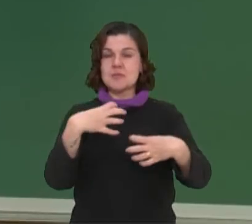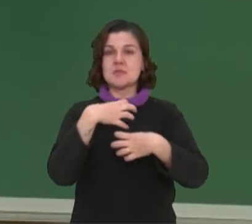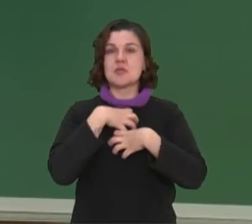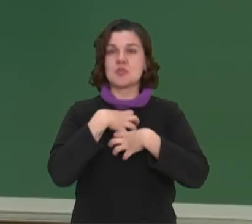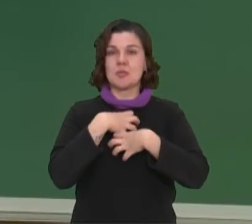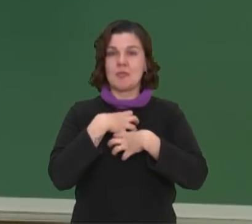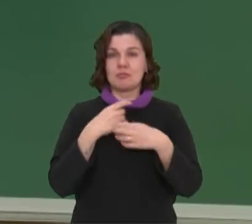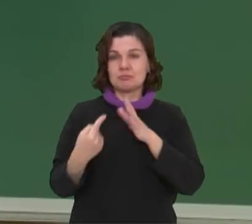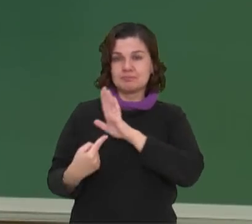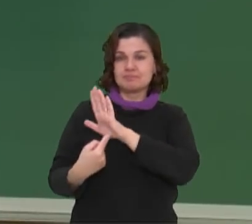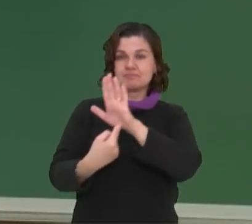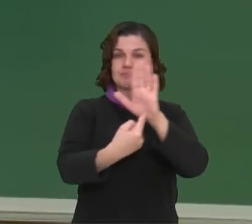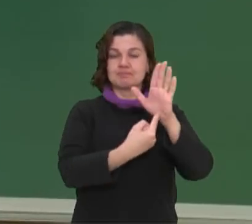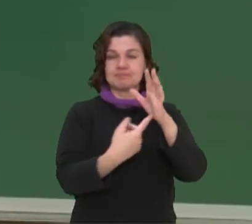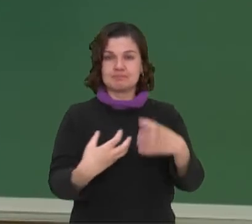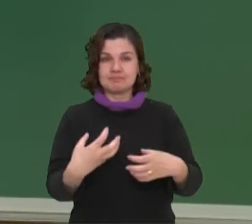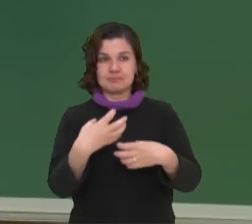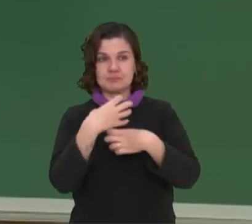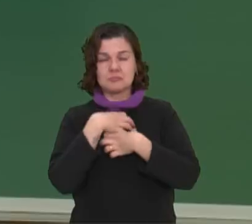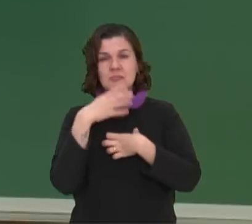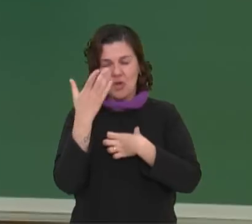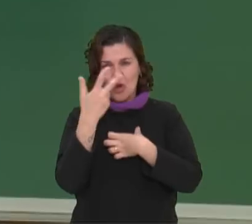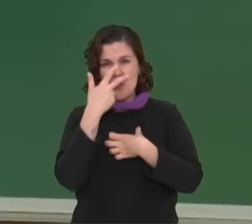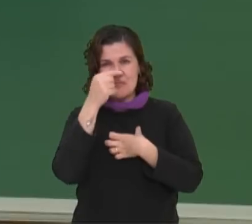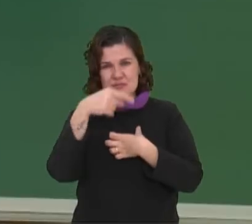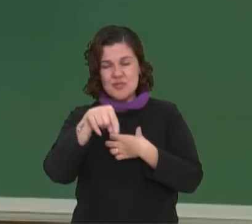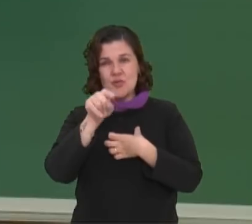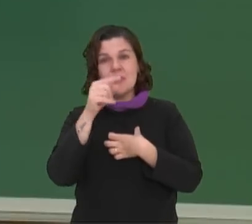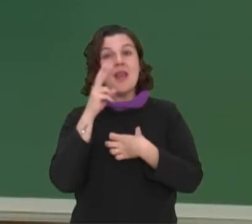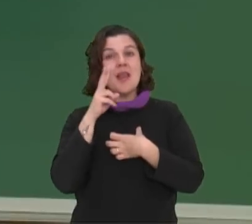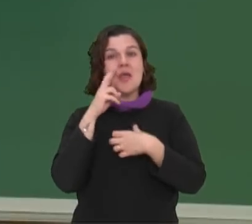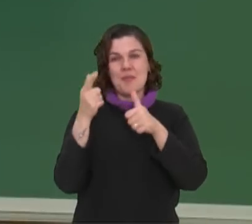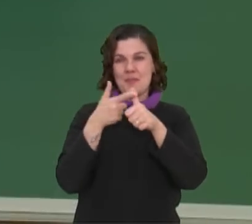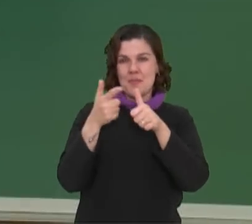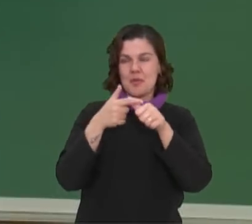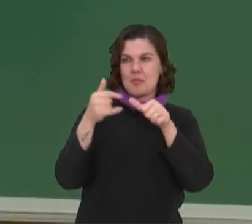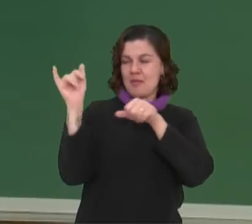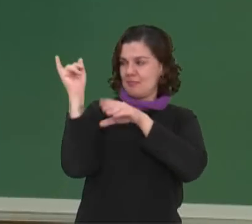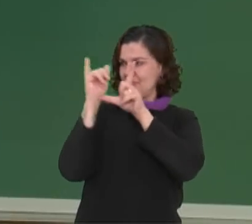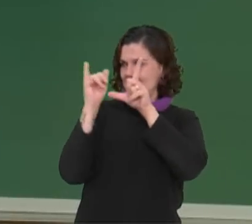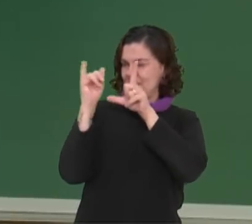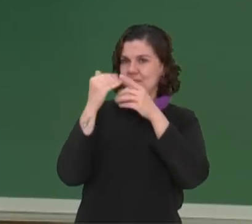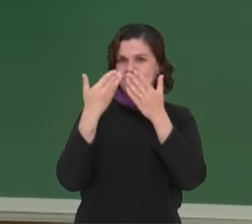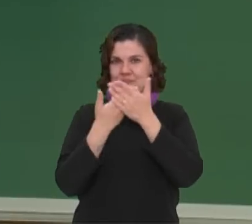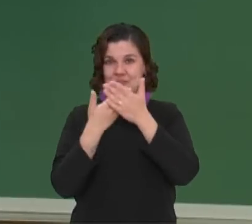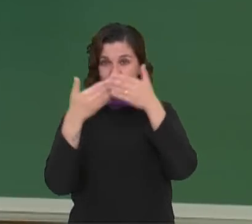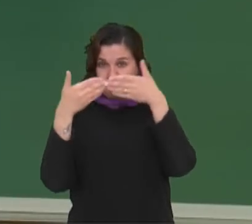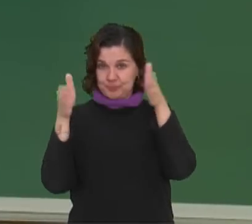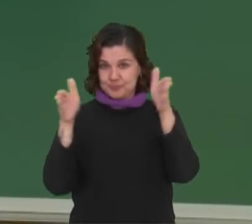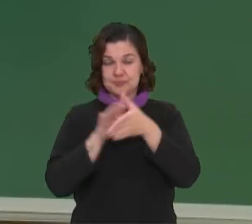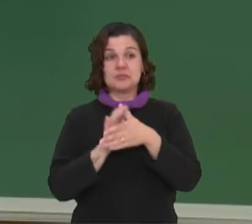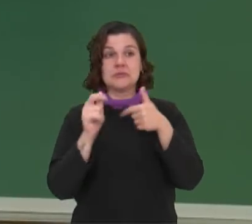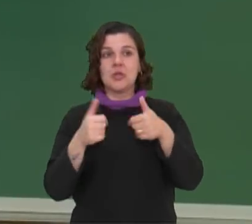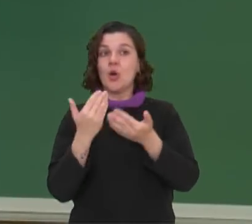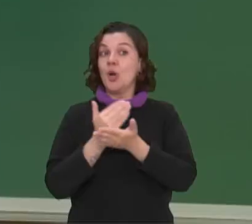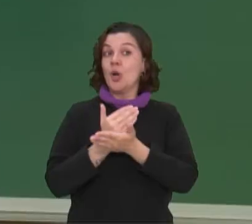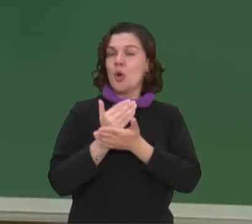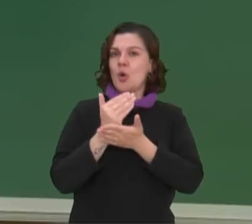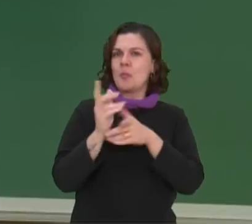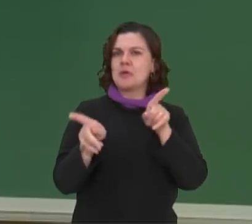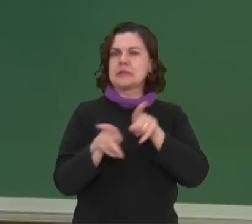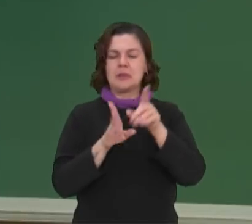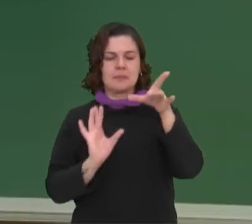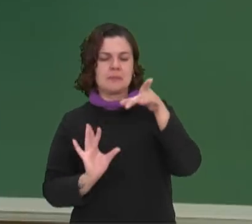sentimentos. Você conseguiu reparar algumas dessas informações naquela primeira imagem que abriu a aula. Inicialmente era muito associado